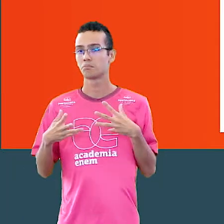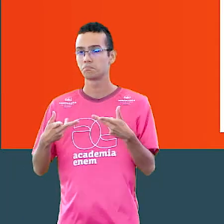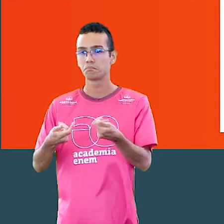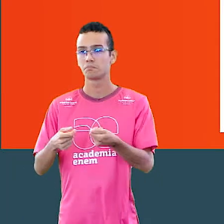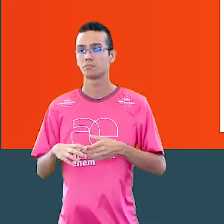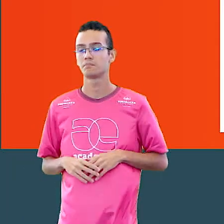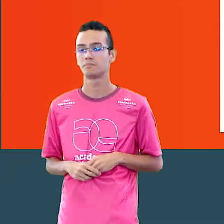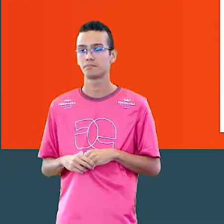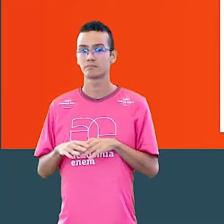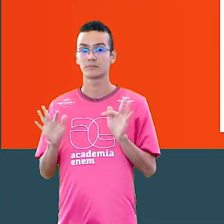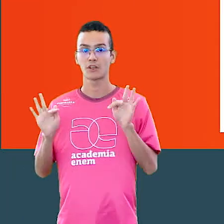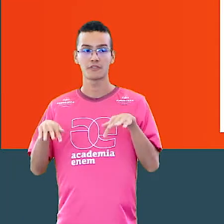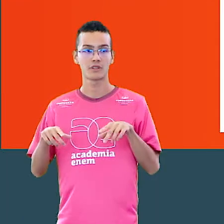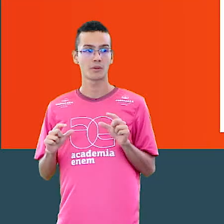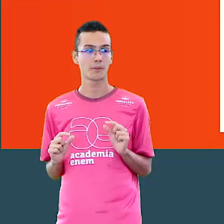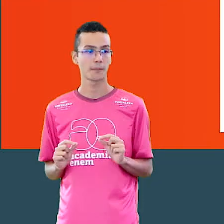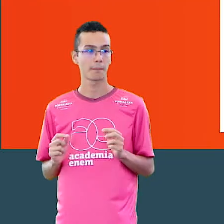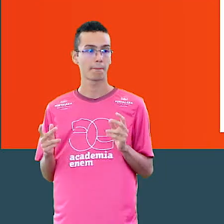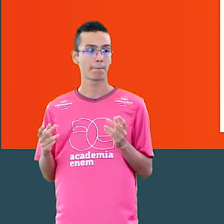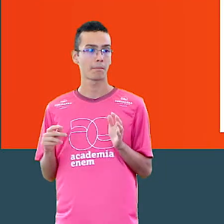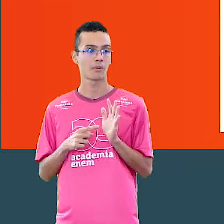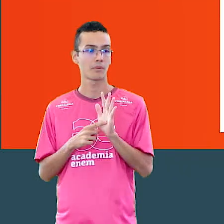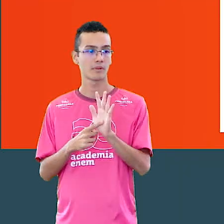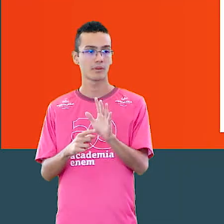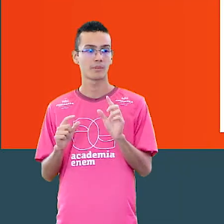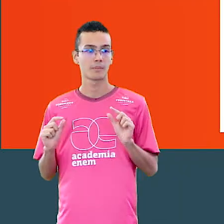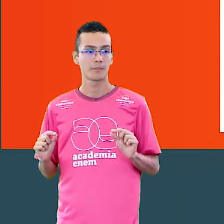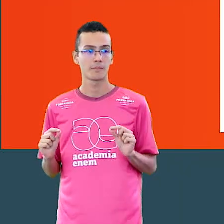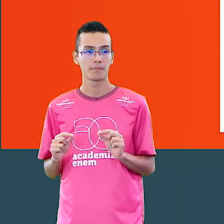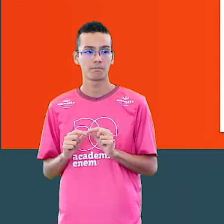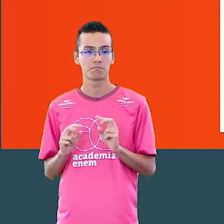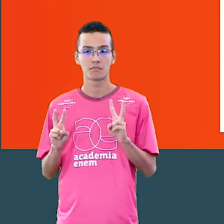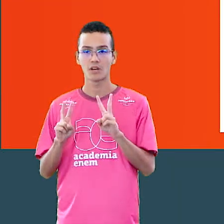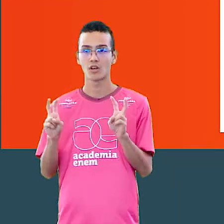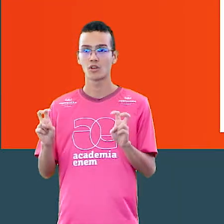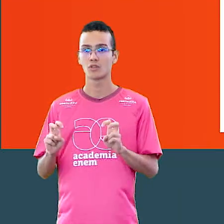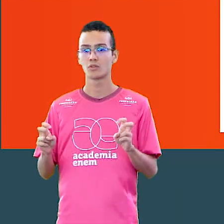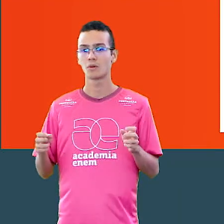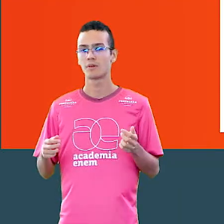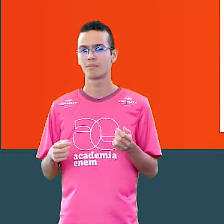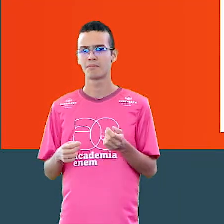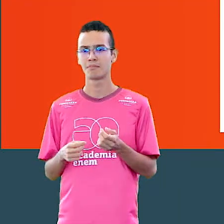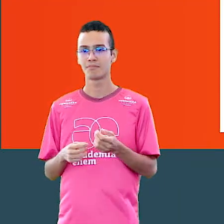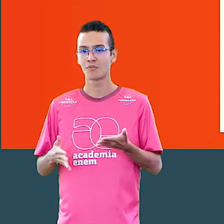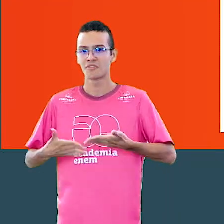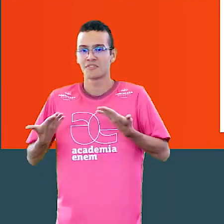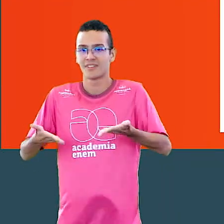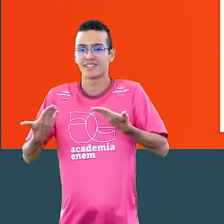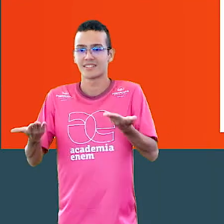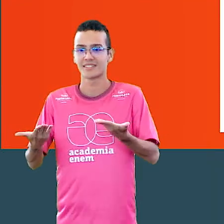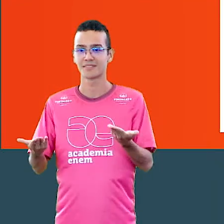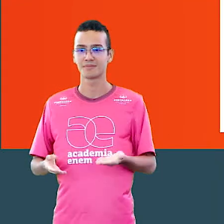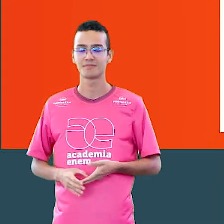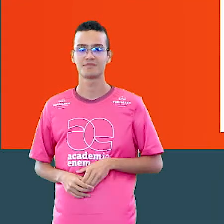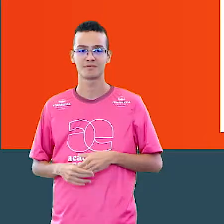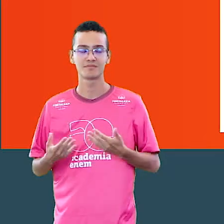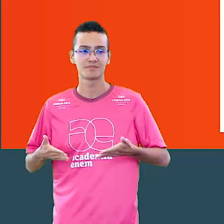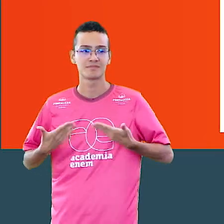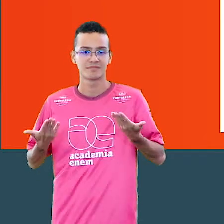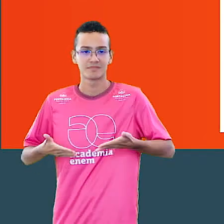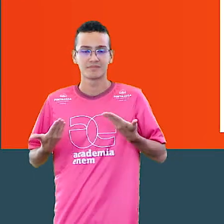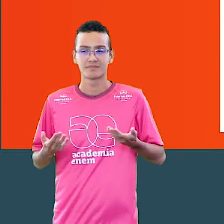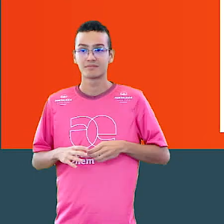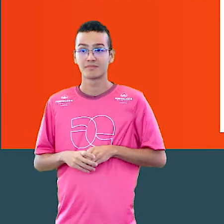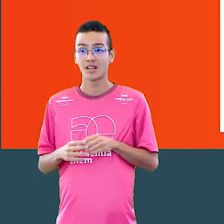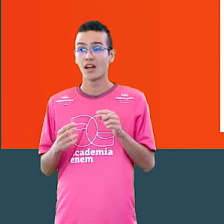aqui uns slidezinhos sobre motivação, tá? Gente, para que você consiga